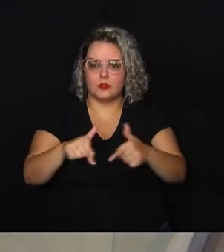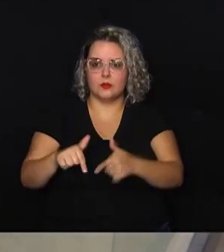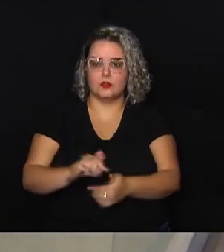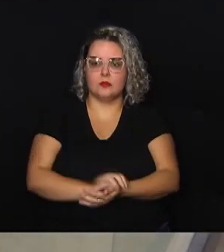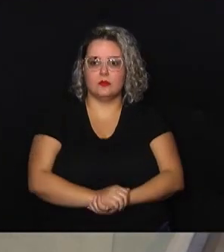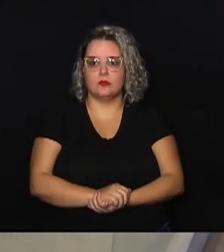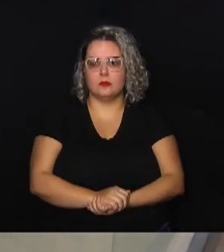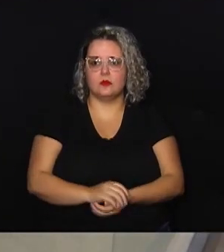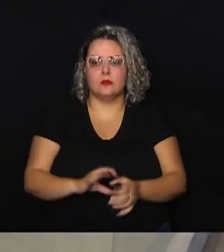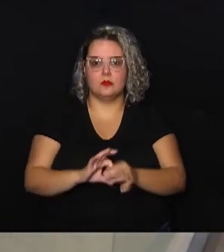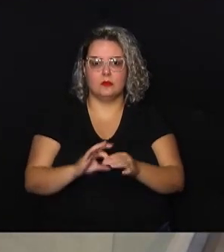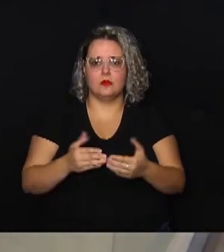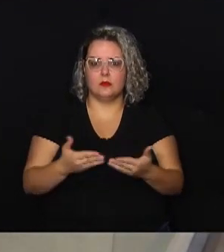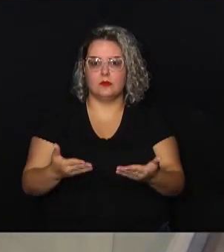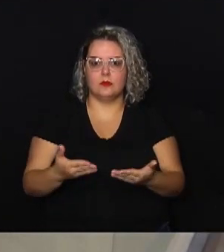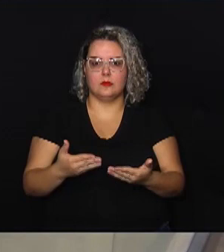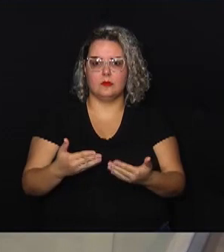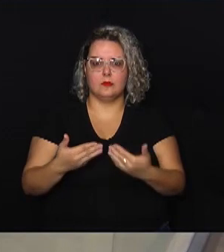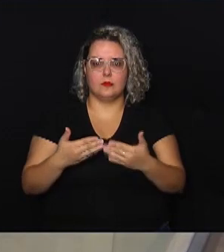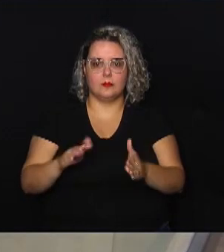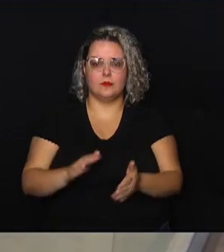à vontade, a palavra é sua.